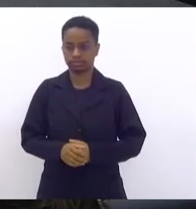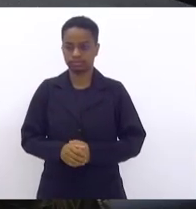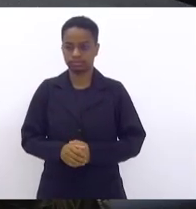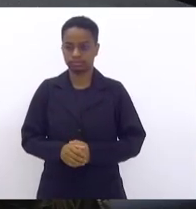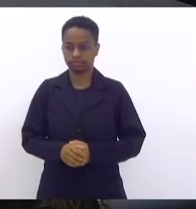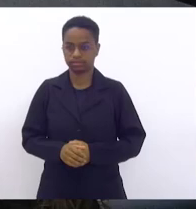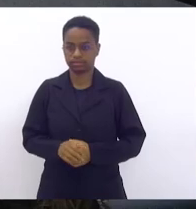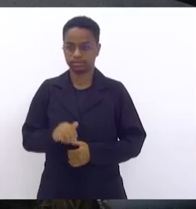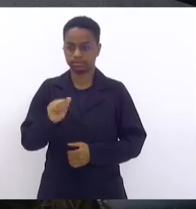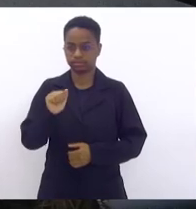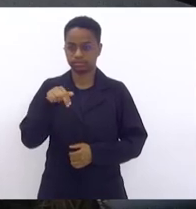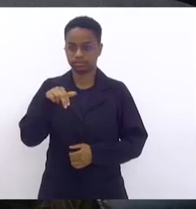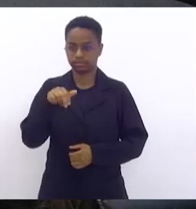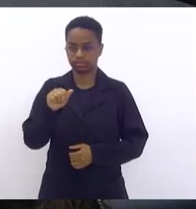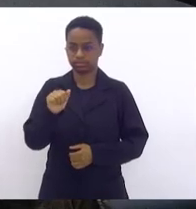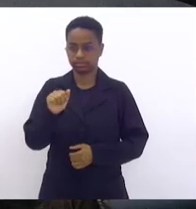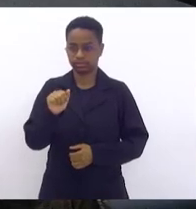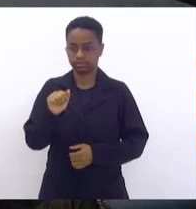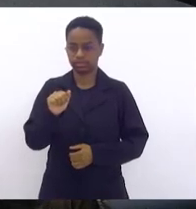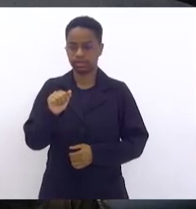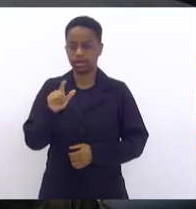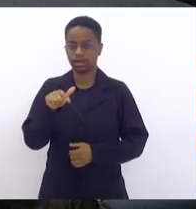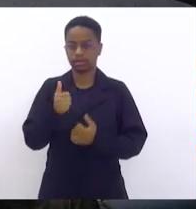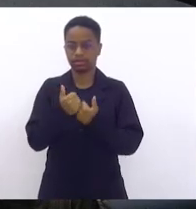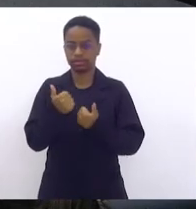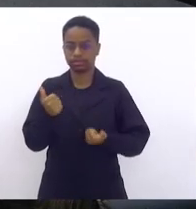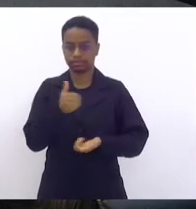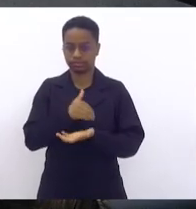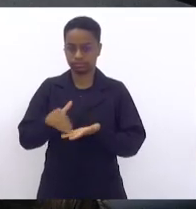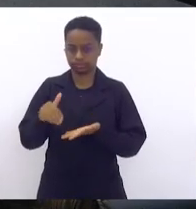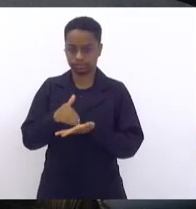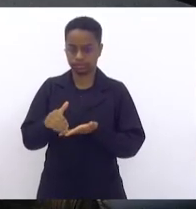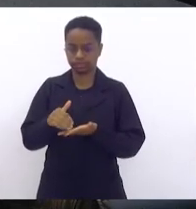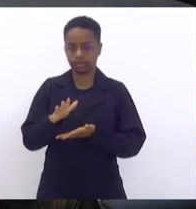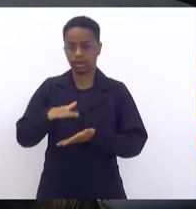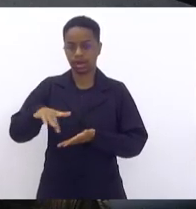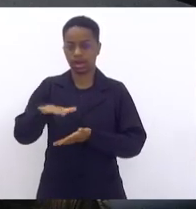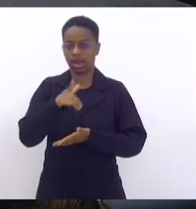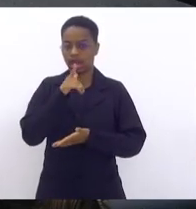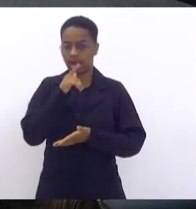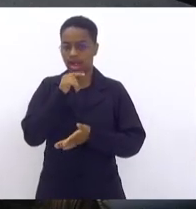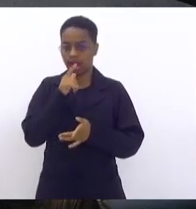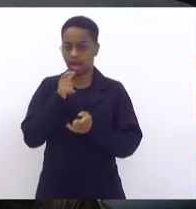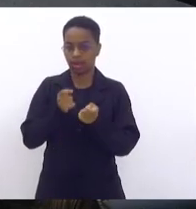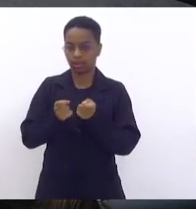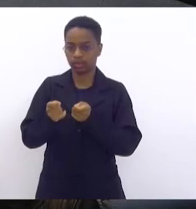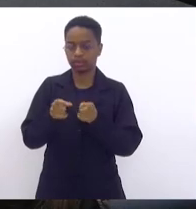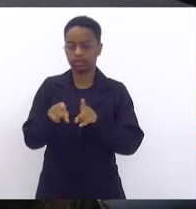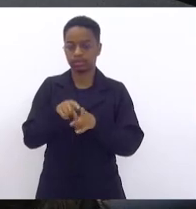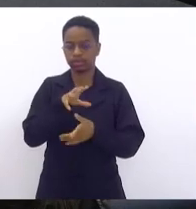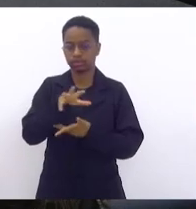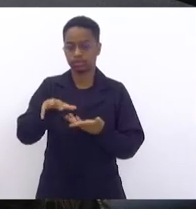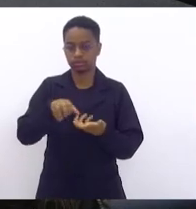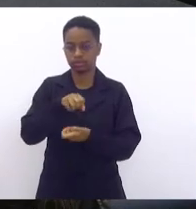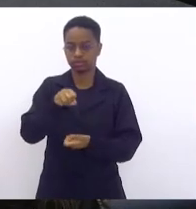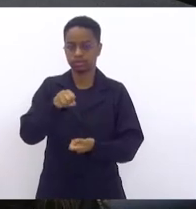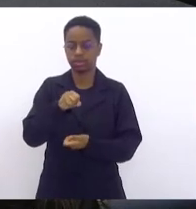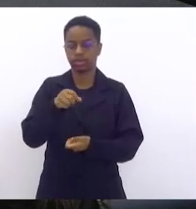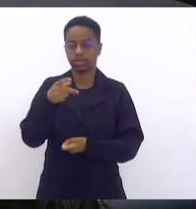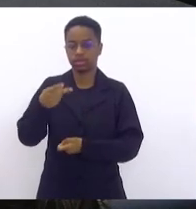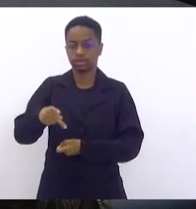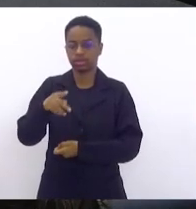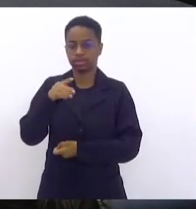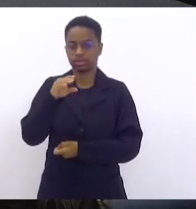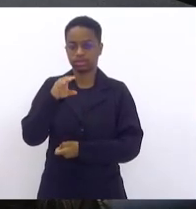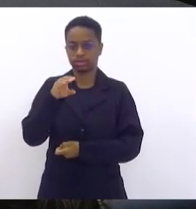A senhora Ana asten subsecretária de recursos hídricos e sustentabilidade da ceia